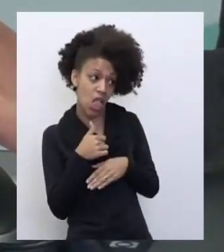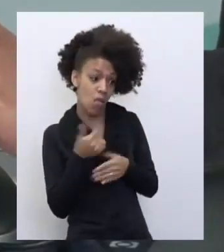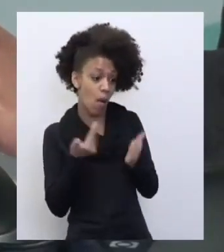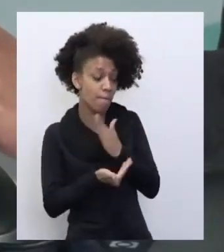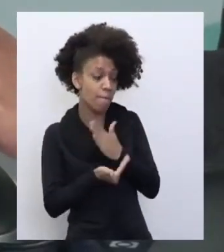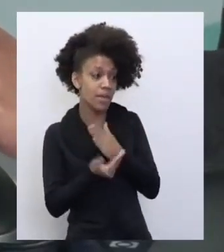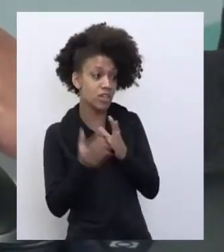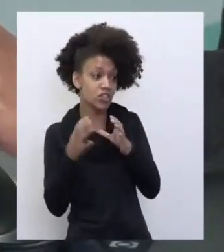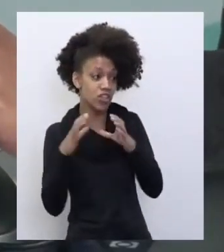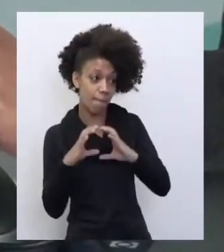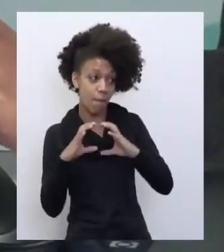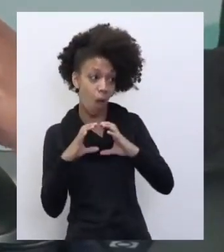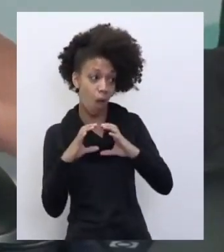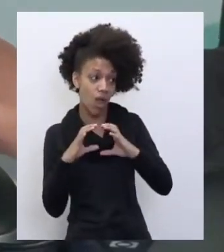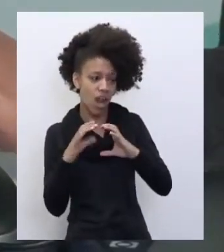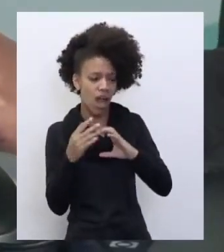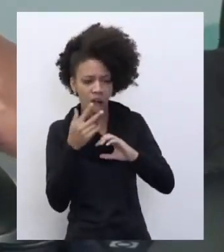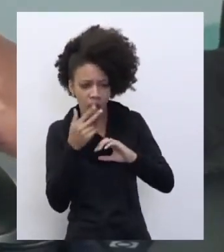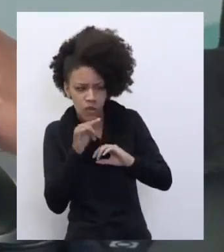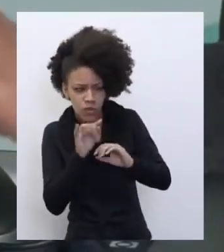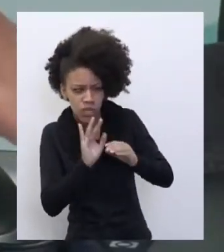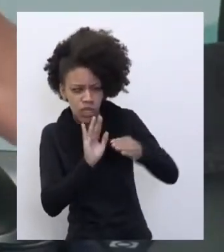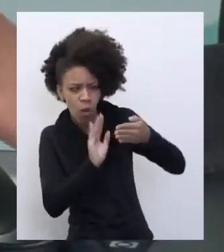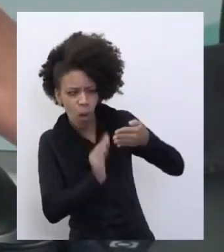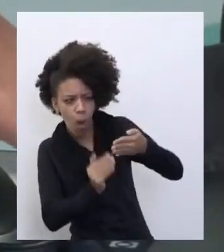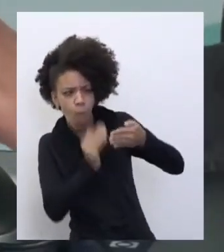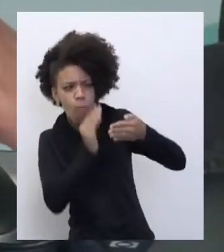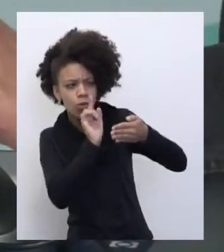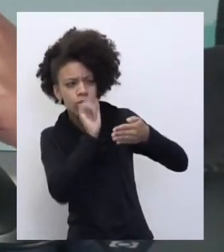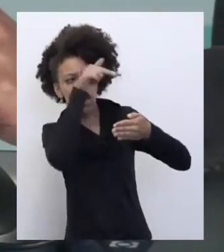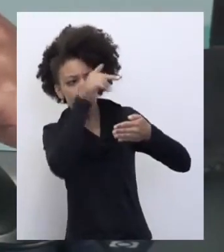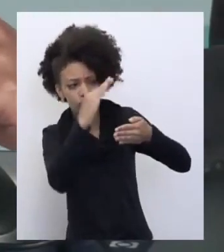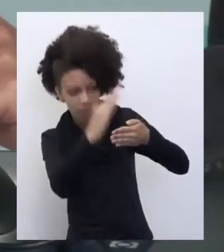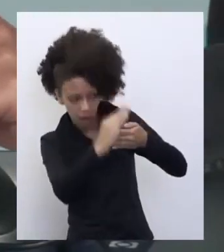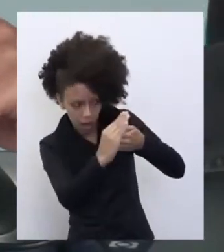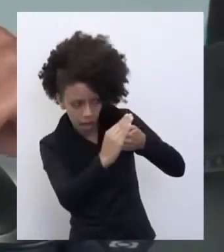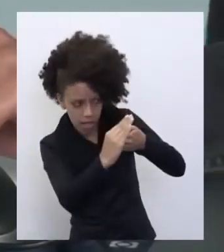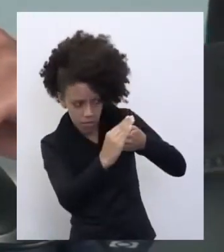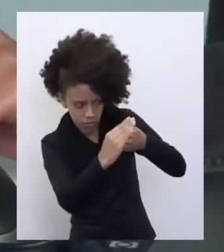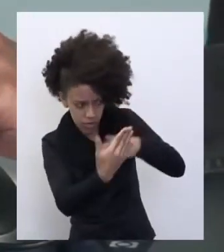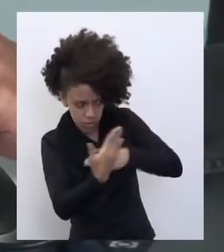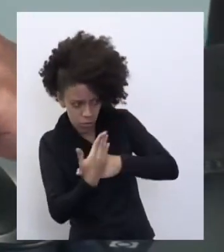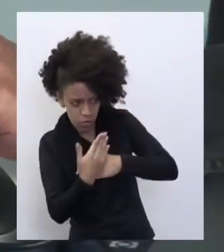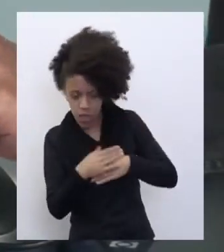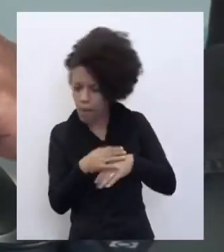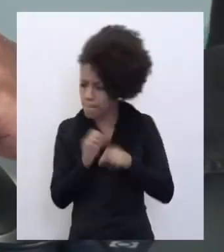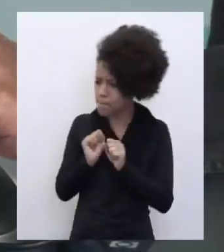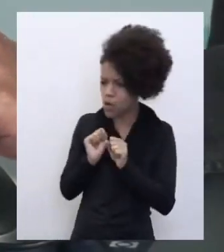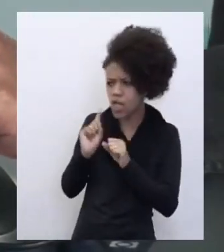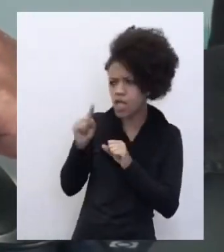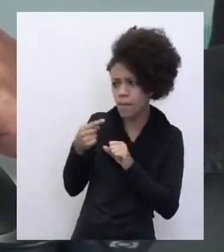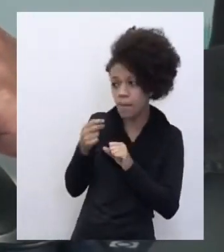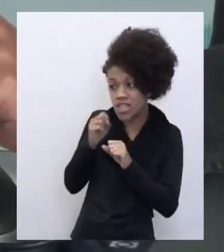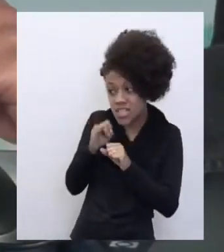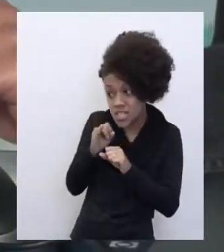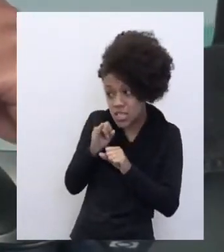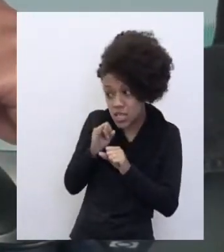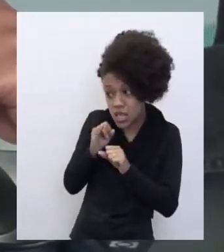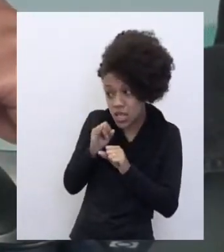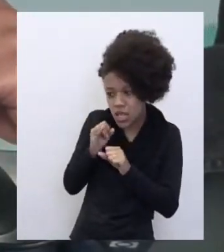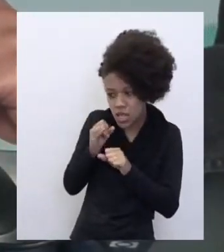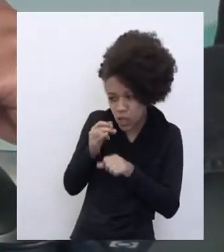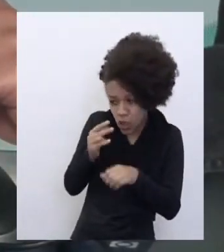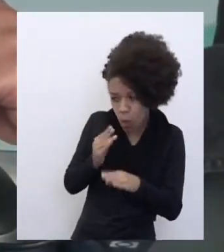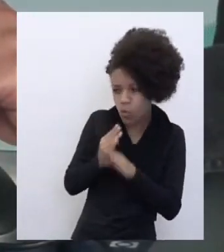bola. Acho que ela caiu ali no muro da outra casa. Você pode me ajudar a pegar? Ah, posso sim. Depois, se a gente achar sua bola, a gente